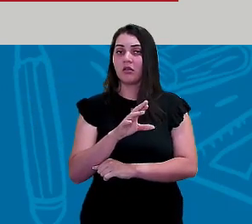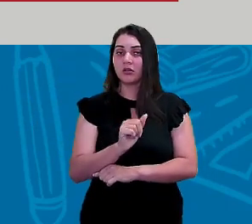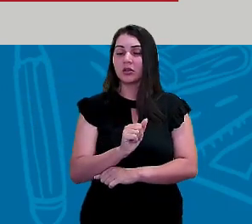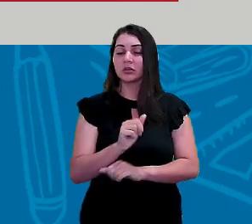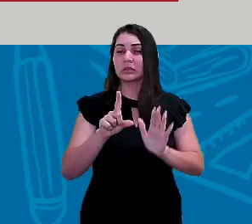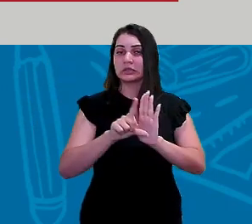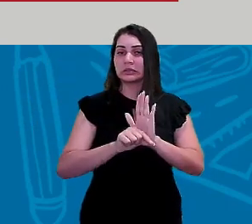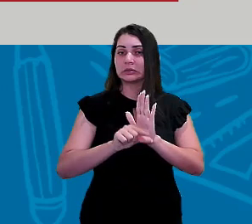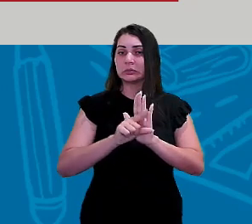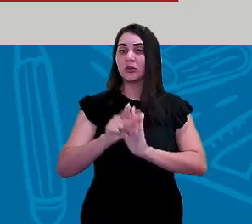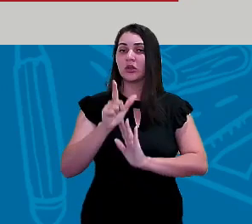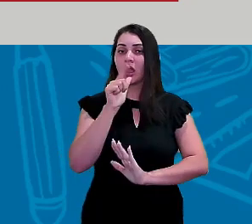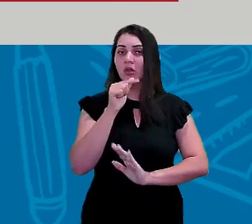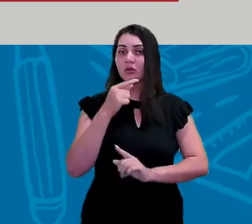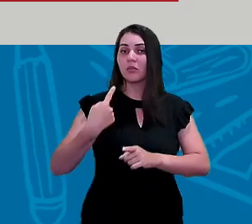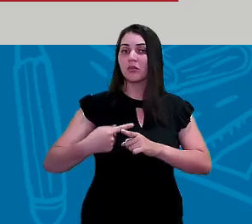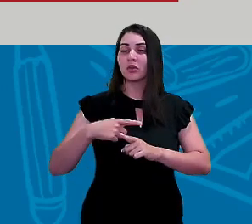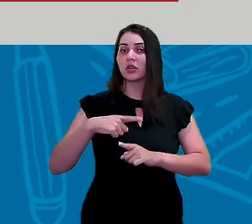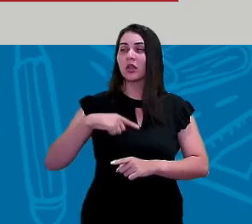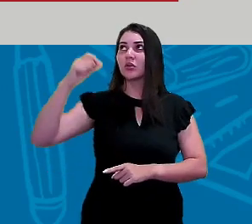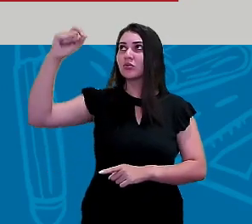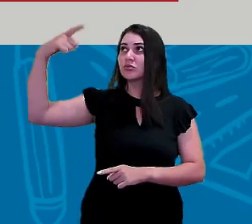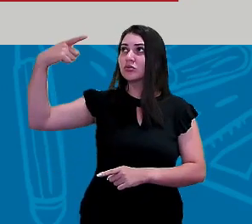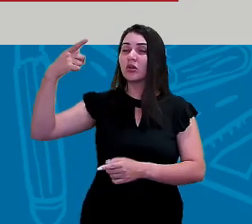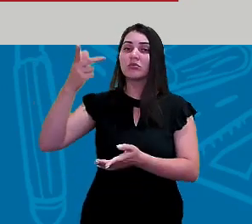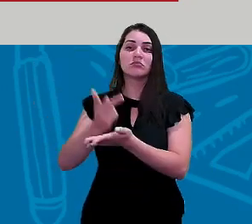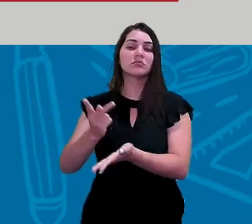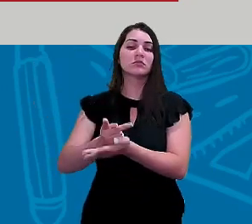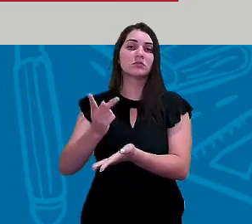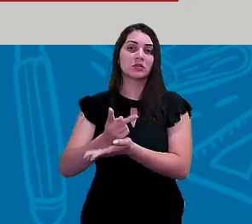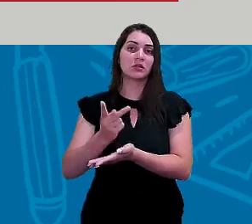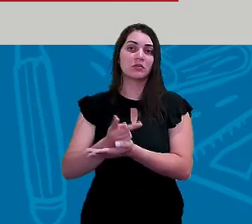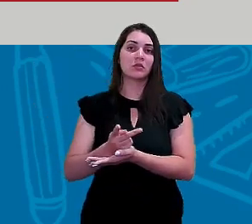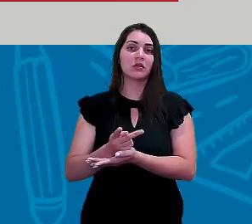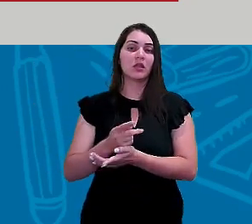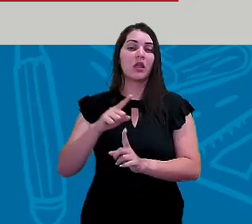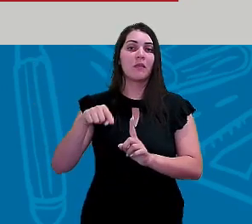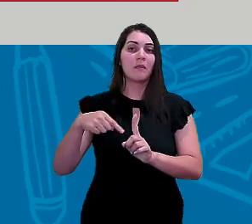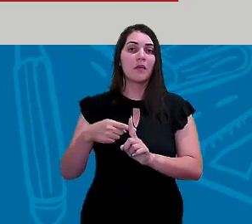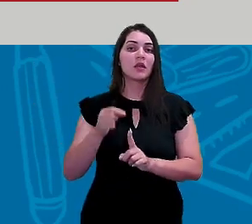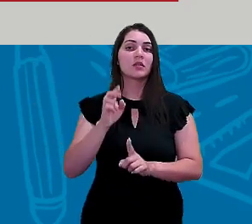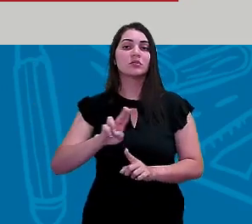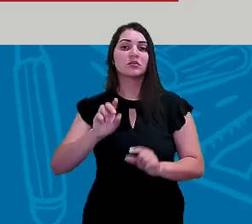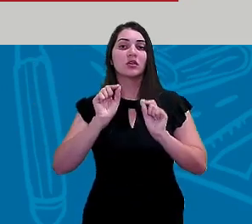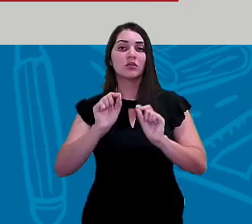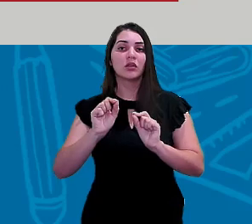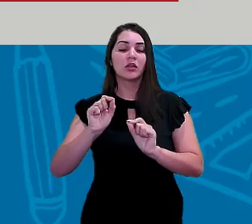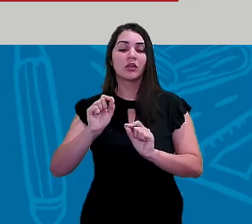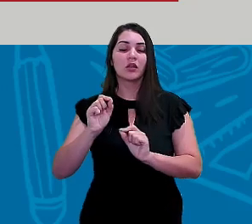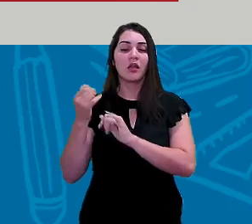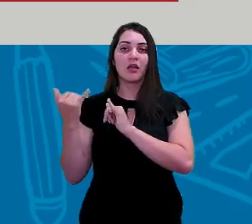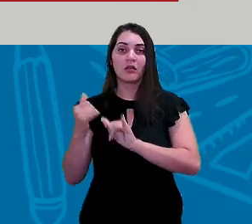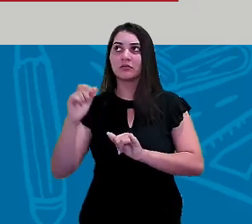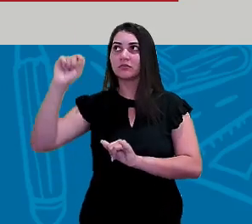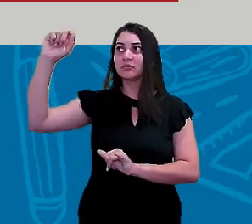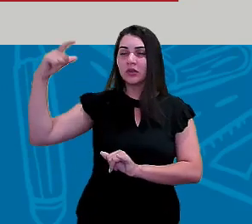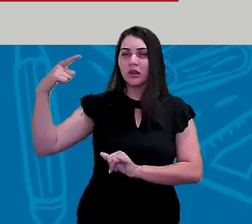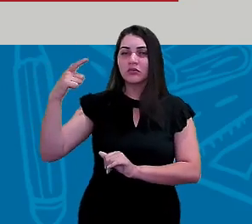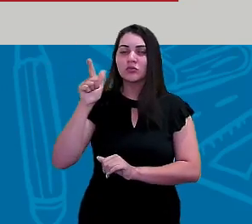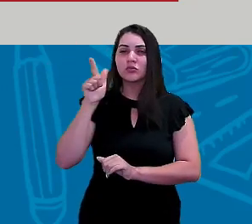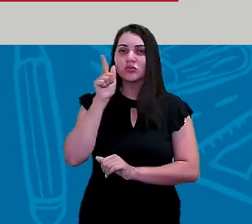sol está aí constantemente para a gente, se renovando a cada dia. Então é mais viável utilizar a energia solar. Deu para